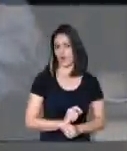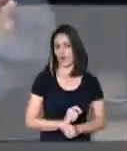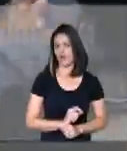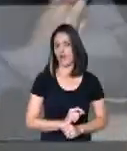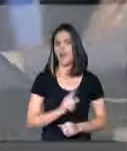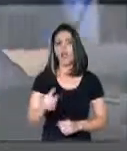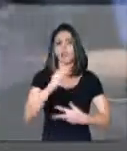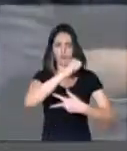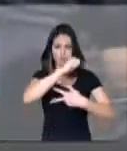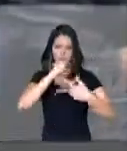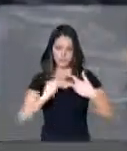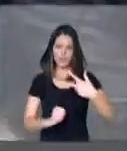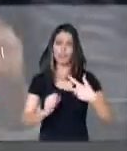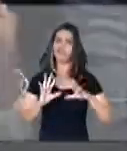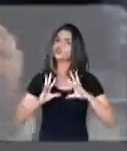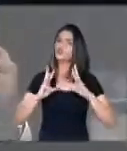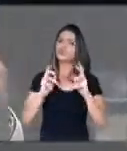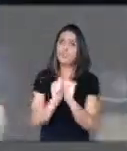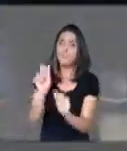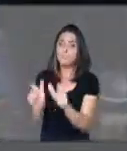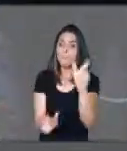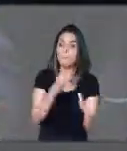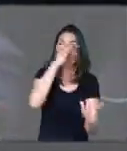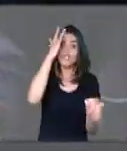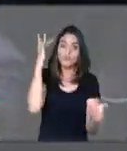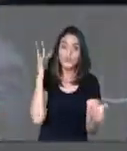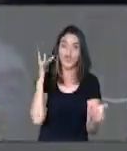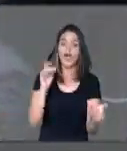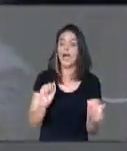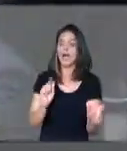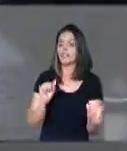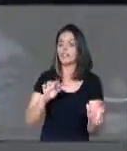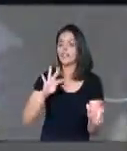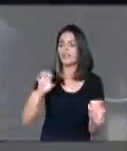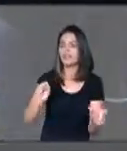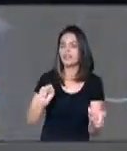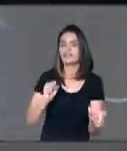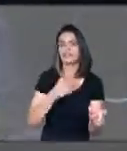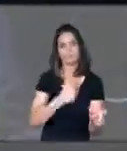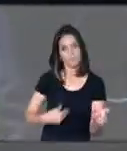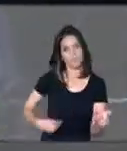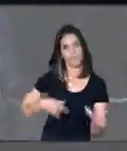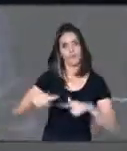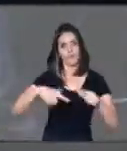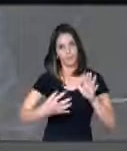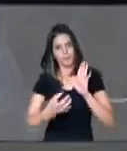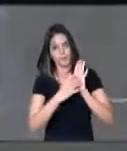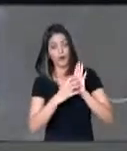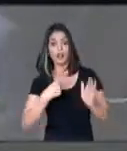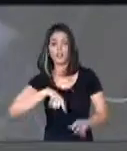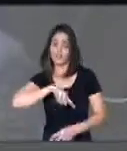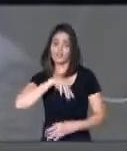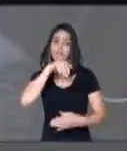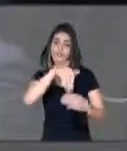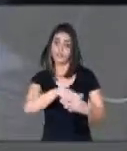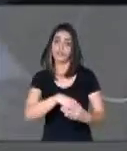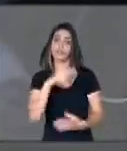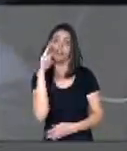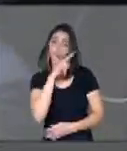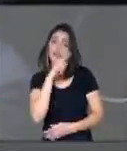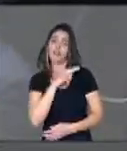todos os poderes, todos os agentes públicos. No entanto, nós que votamos a favor da urgência, achamos que não há razão, nós